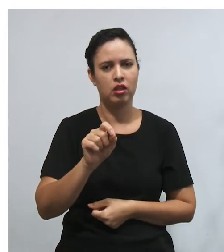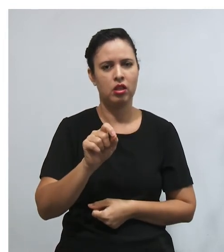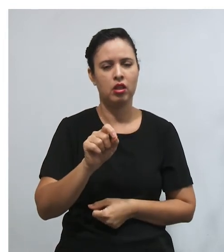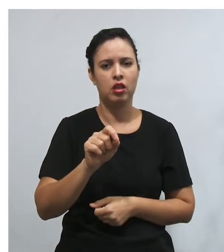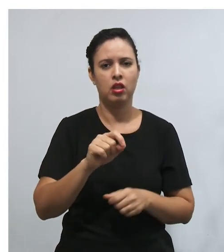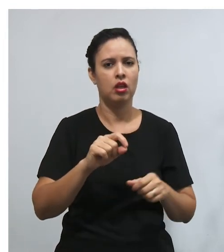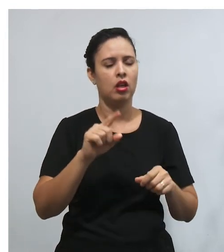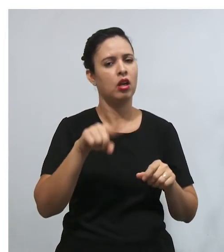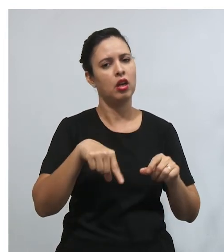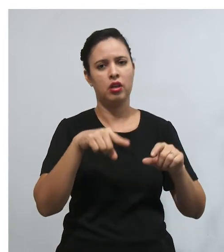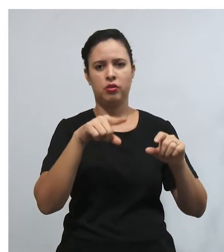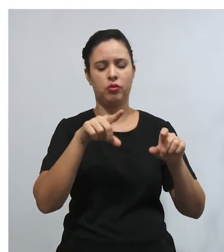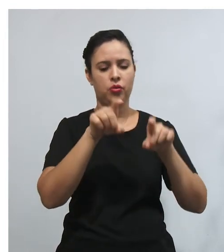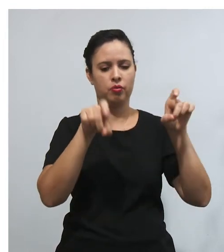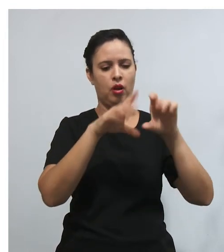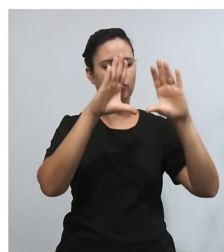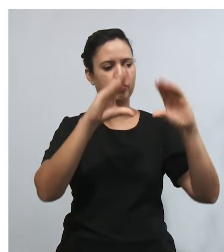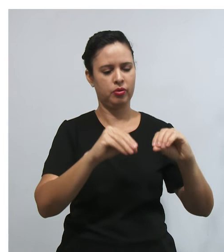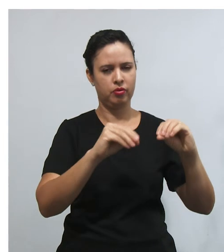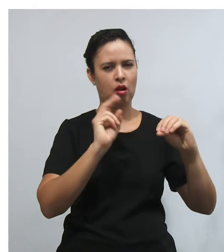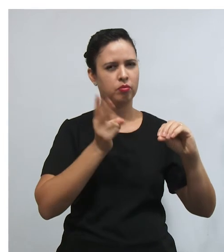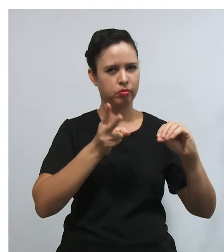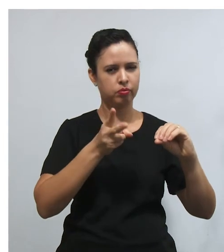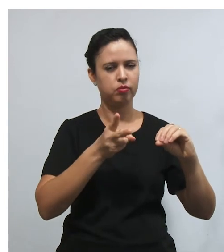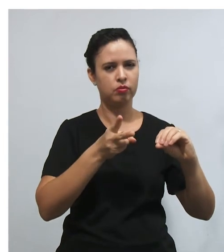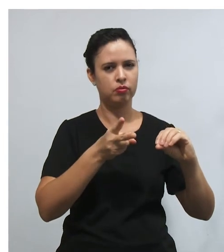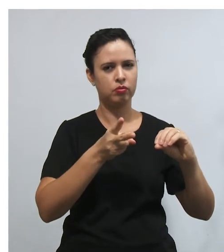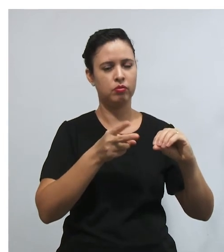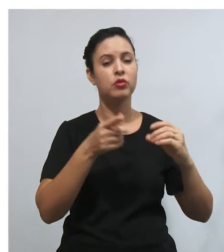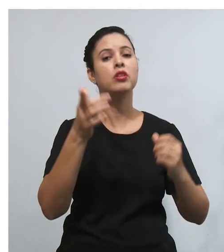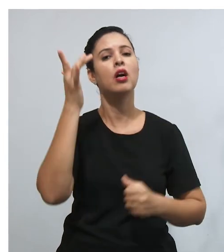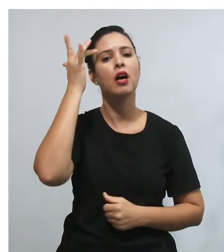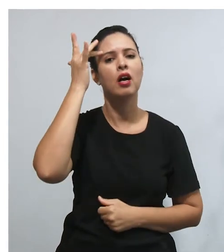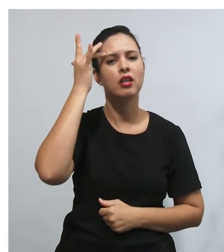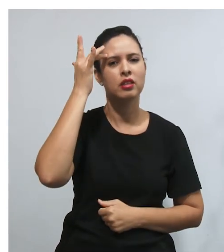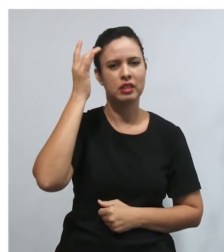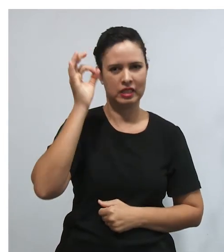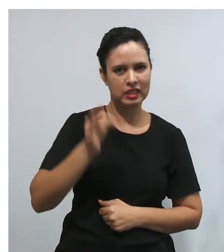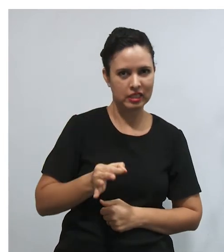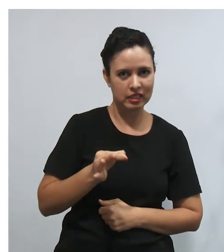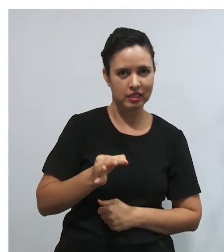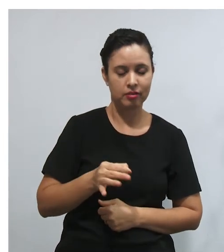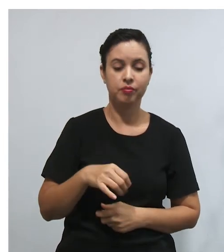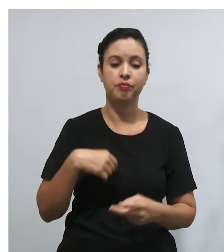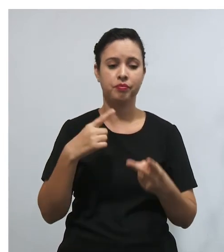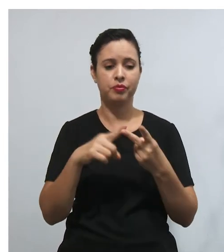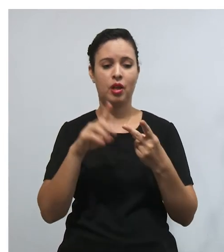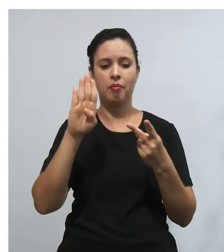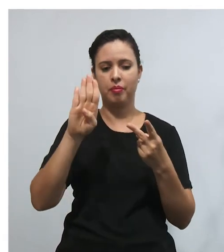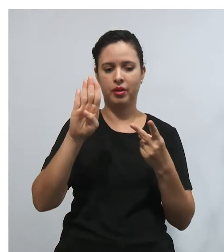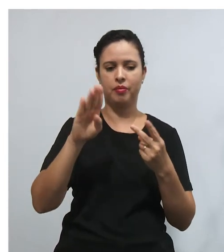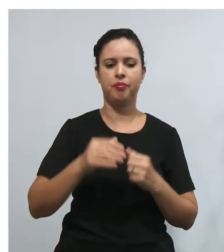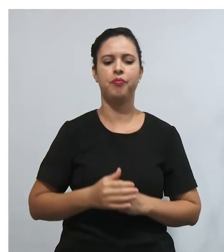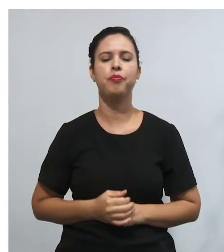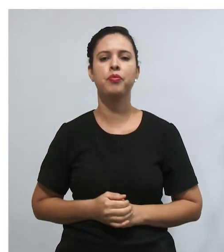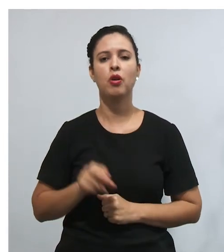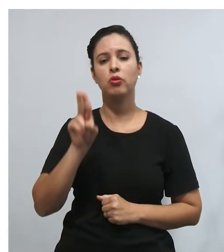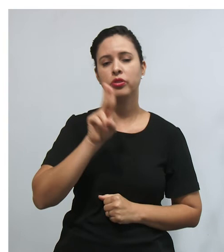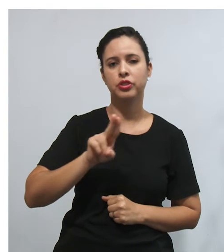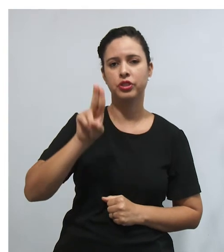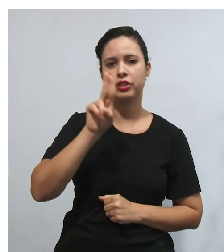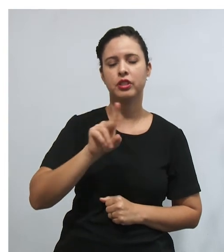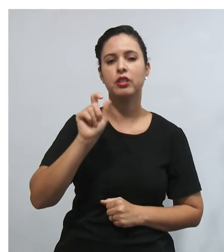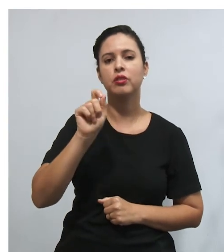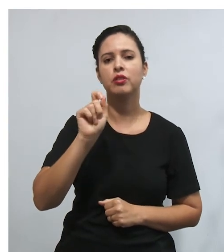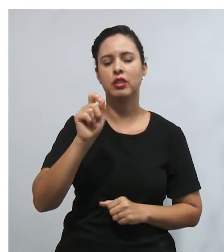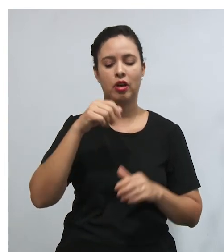mesmo após o desligamento do computador. E aí, pessoal, o que vocês acham dessa, hein? Vamos ver a segunda. Ser utilizada como reserva